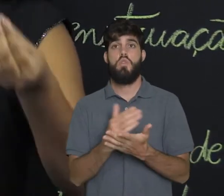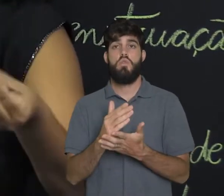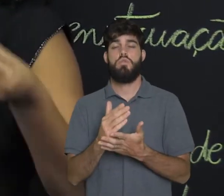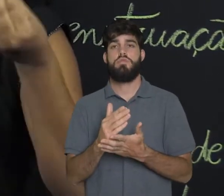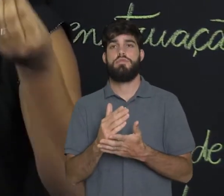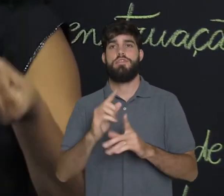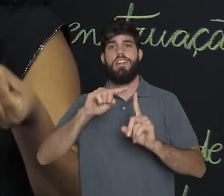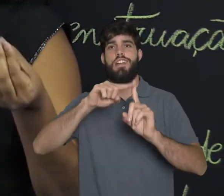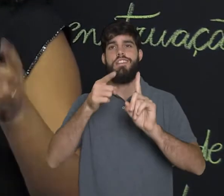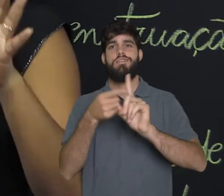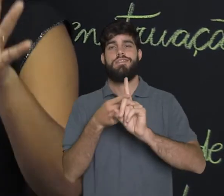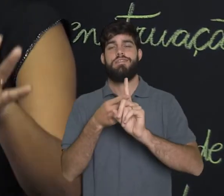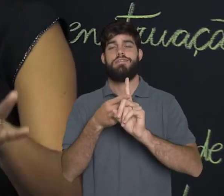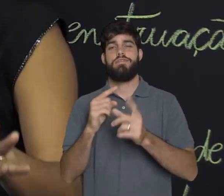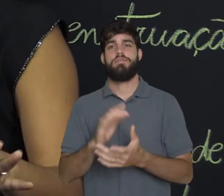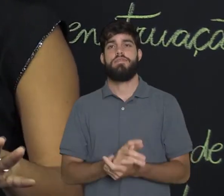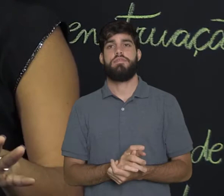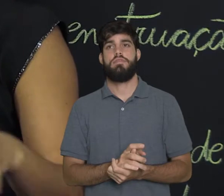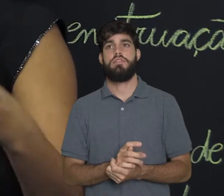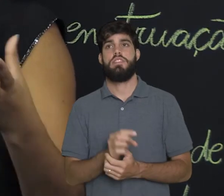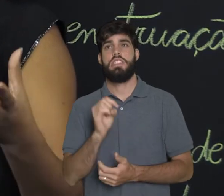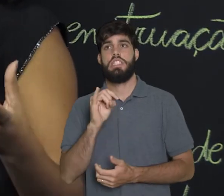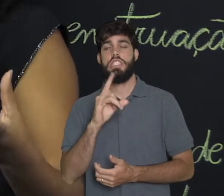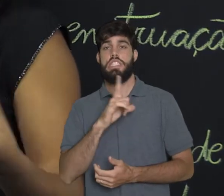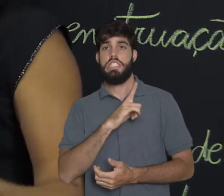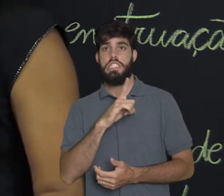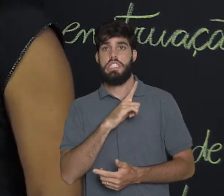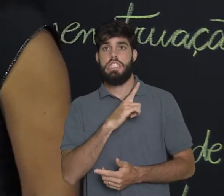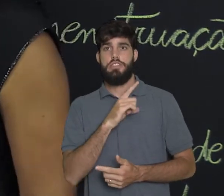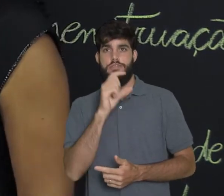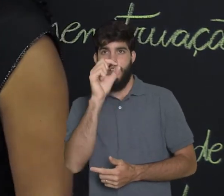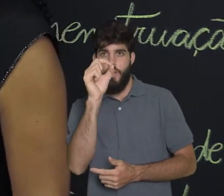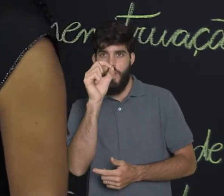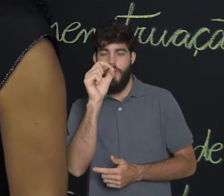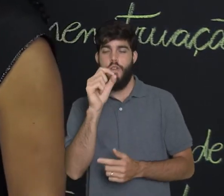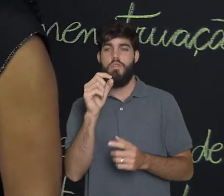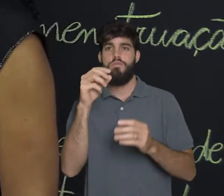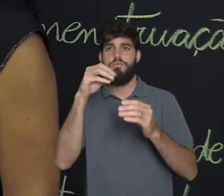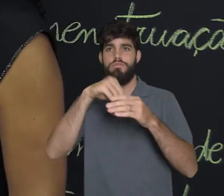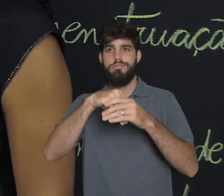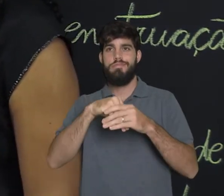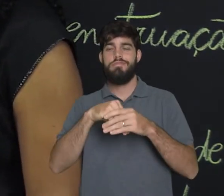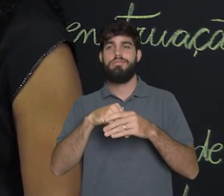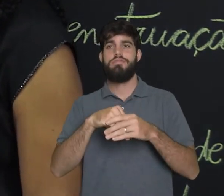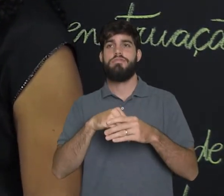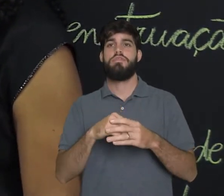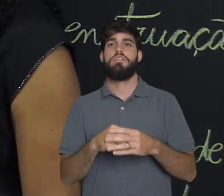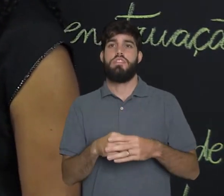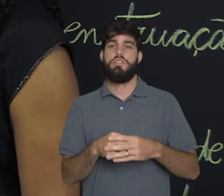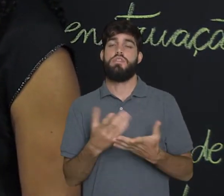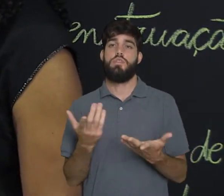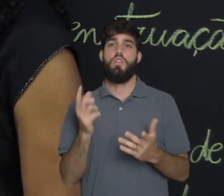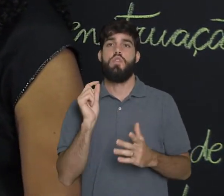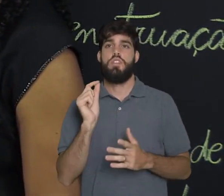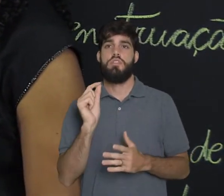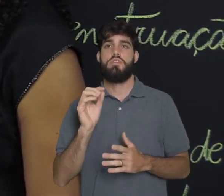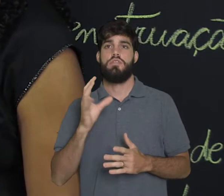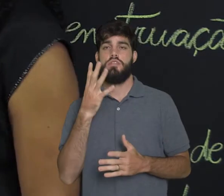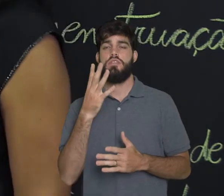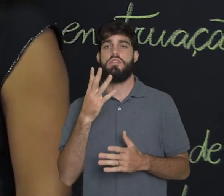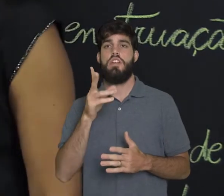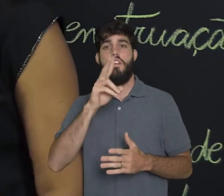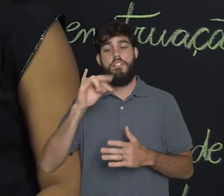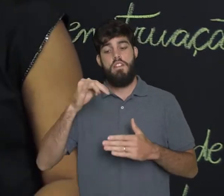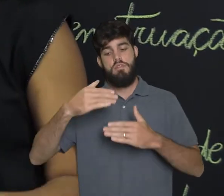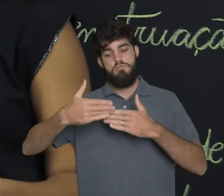gente fala então que iniciou a gravidez. Afinal, se eu tenho um embriãozinho, um conjunto de células implantadas nesse